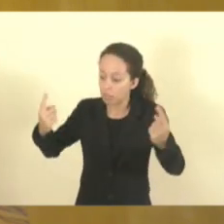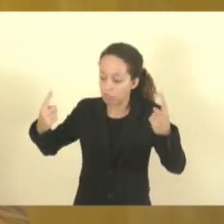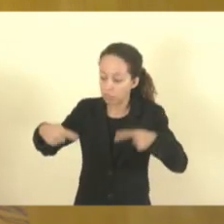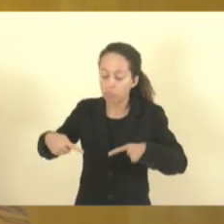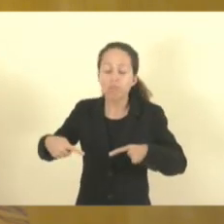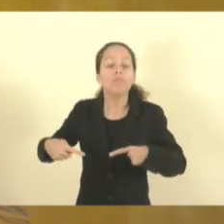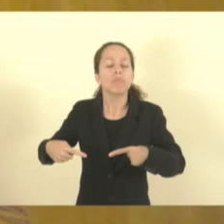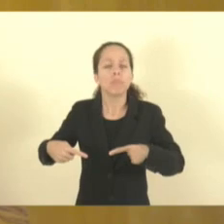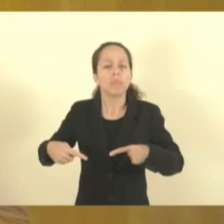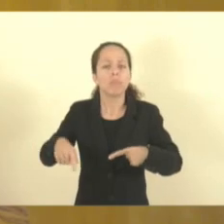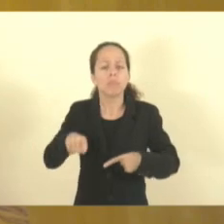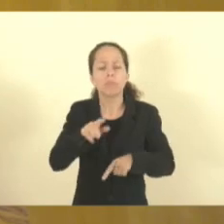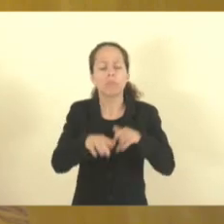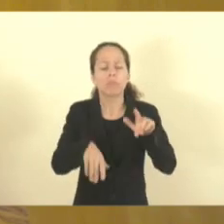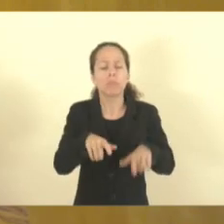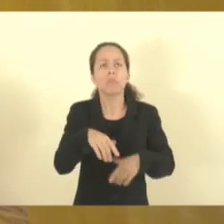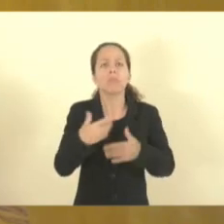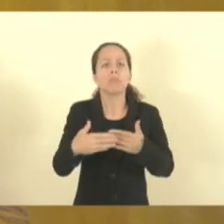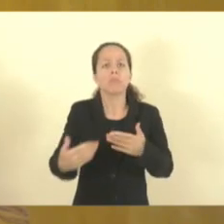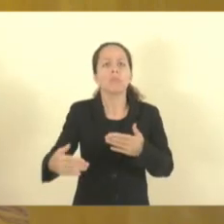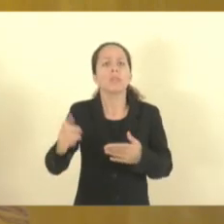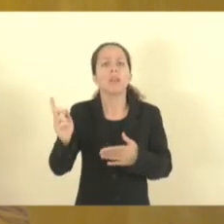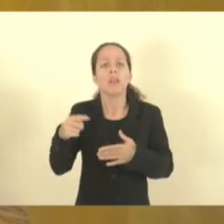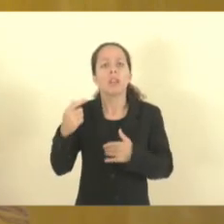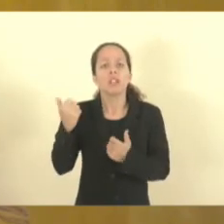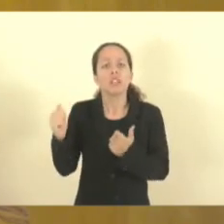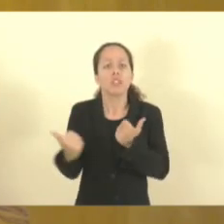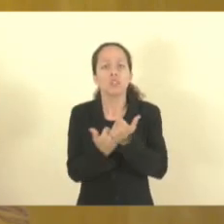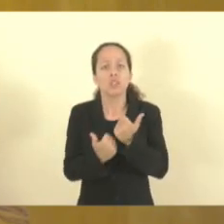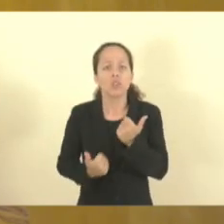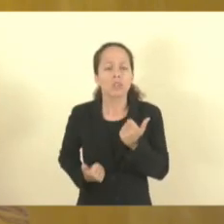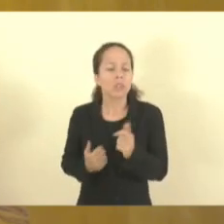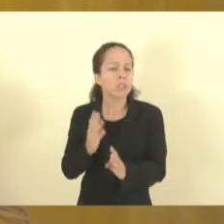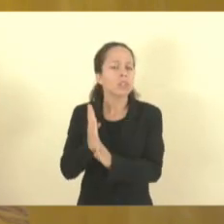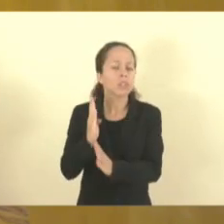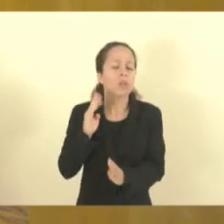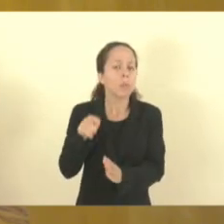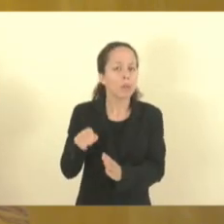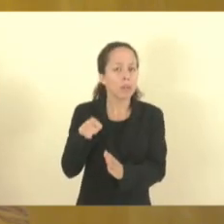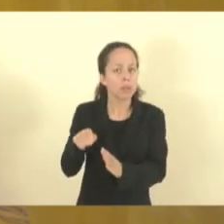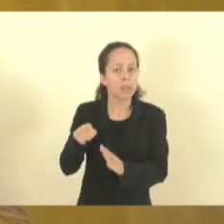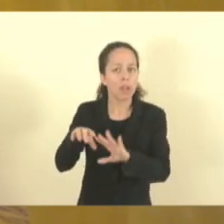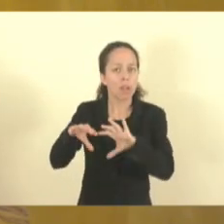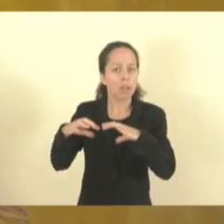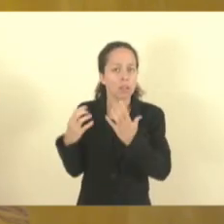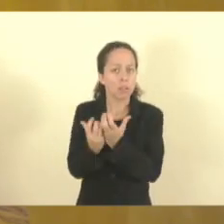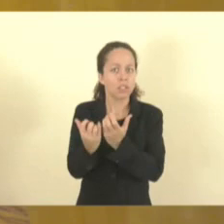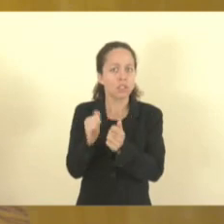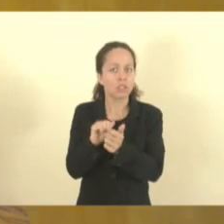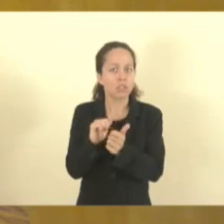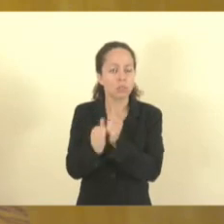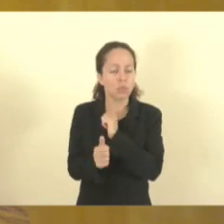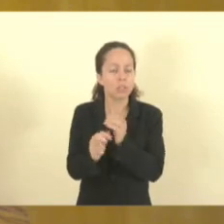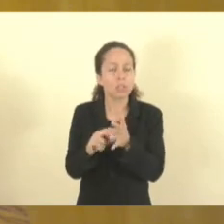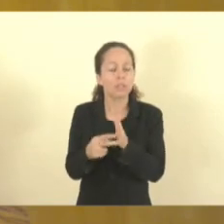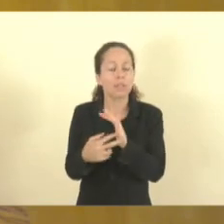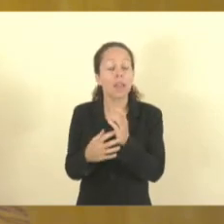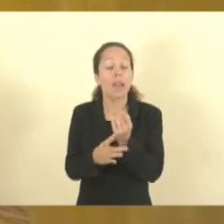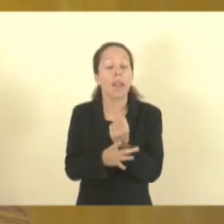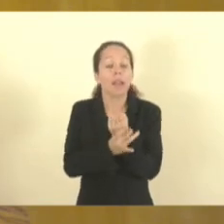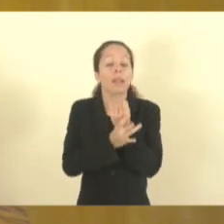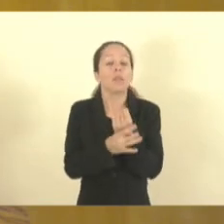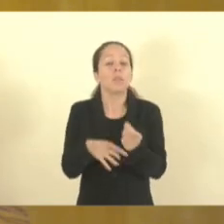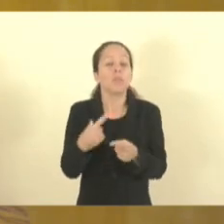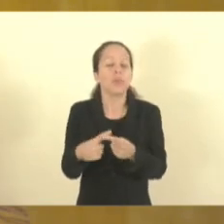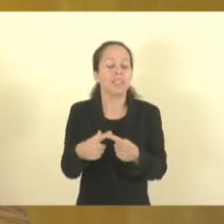descobre que ele colocou o estádio da Desportiva como garantia de uma dívida grande que ele tinha